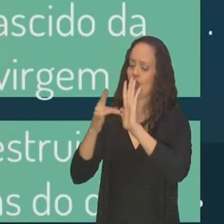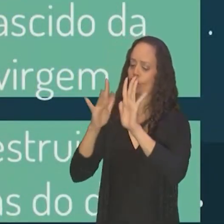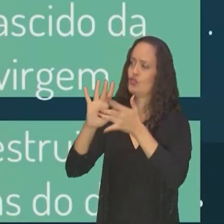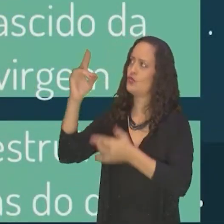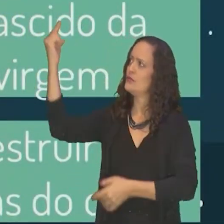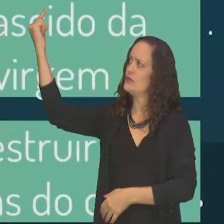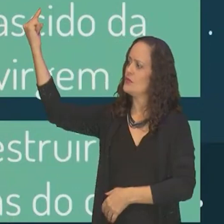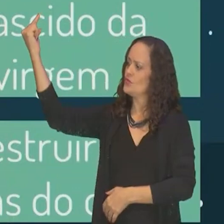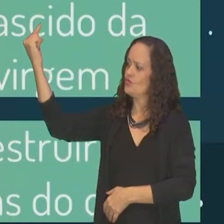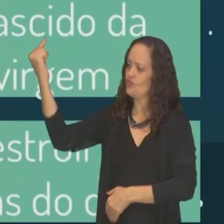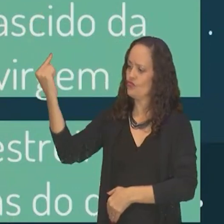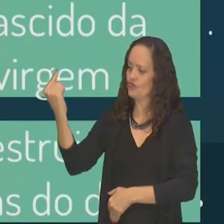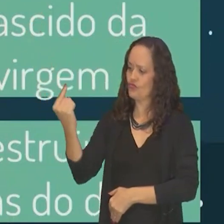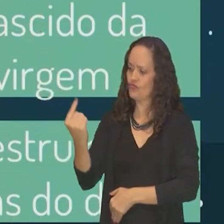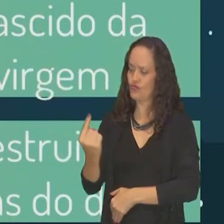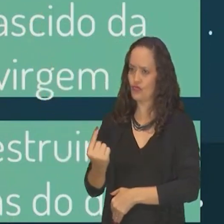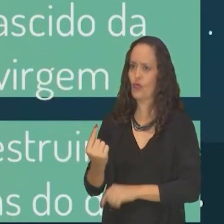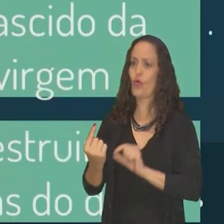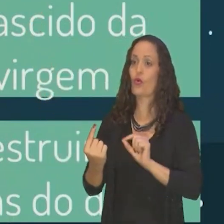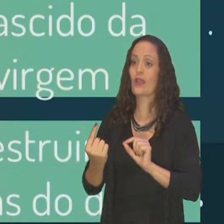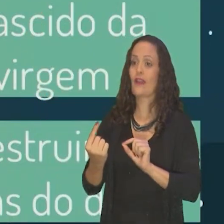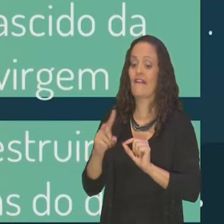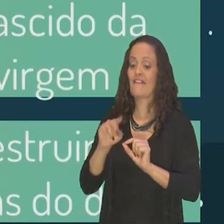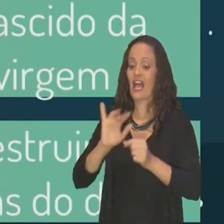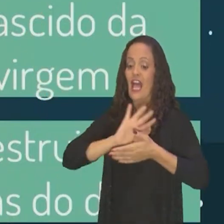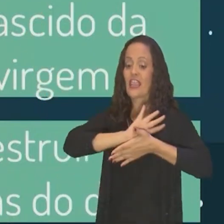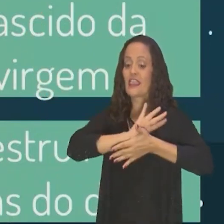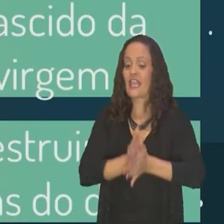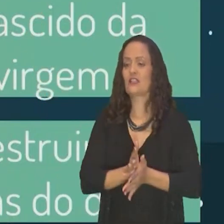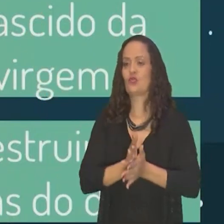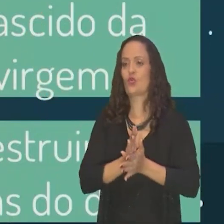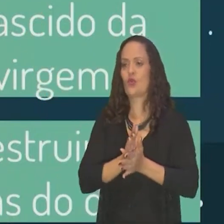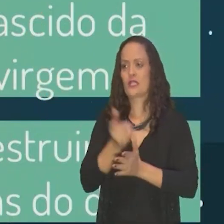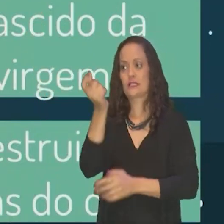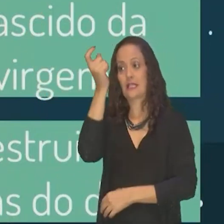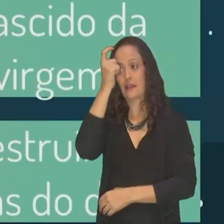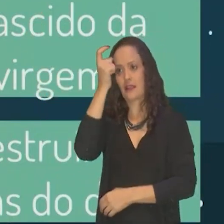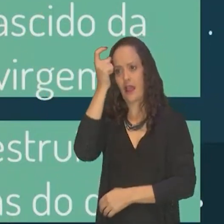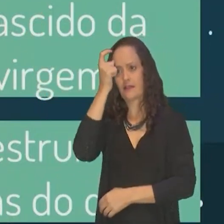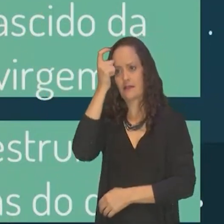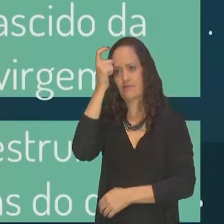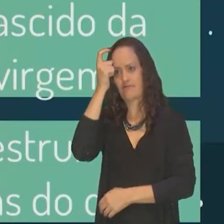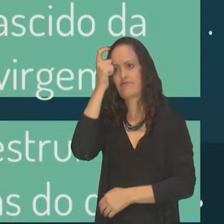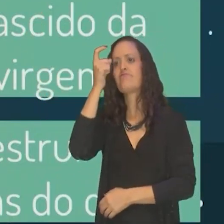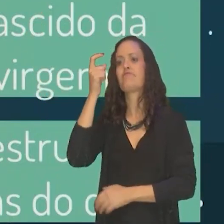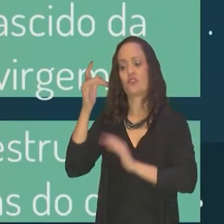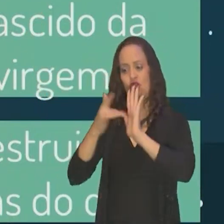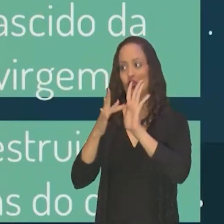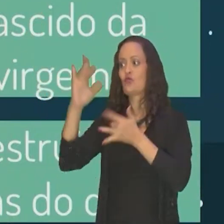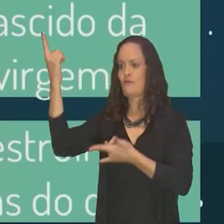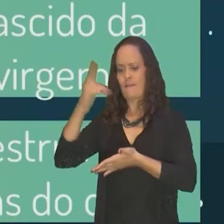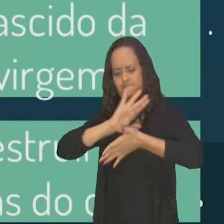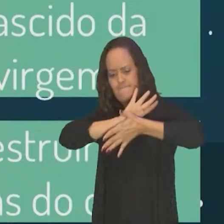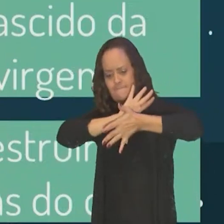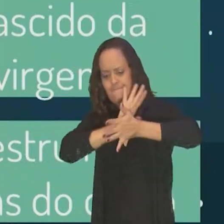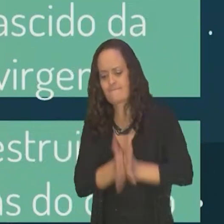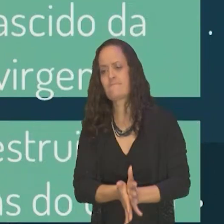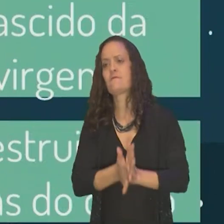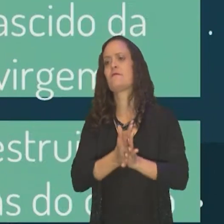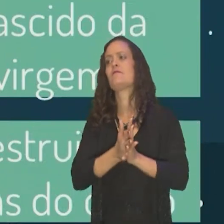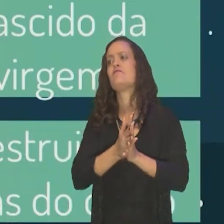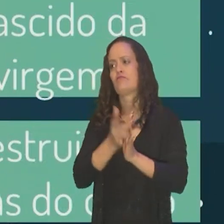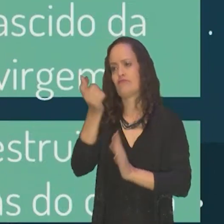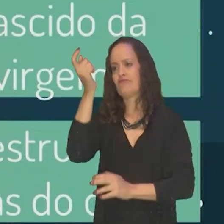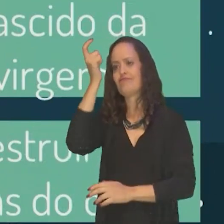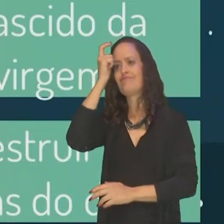destruir as obras de Satanás. Ele veio pisar na cabeça da serpente. Ele veio